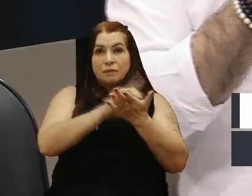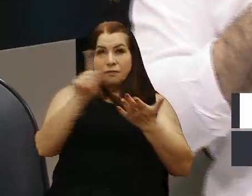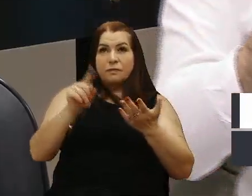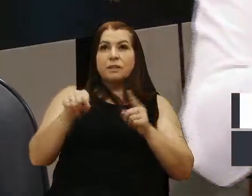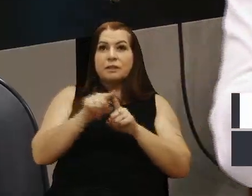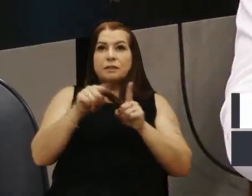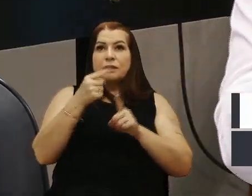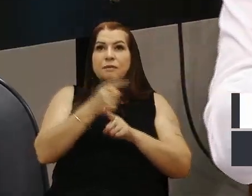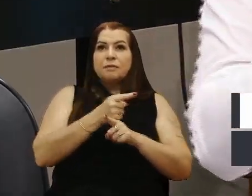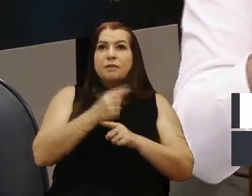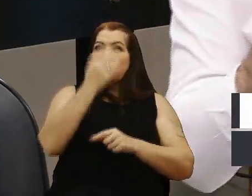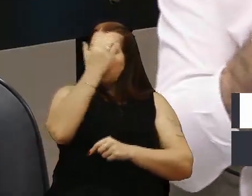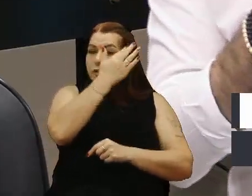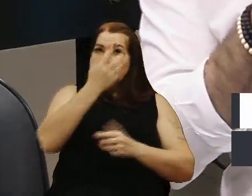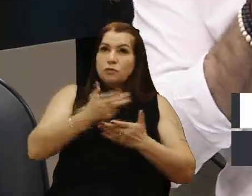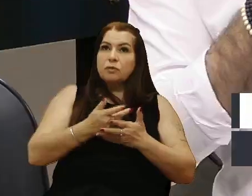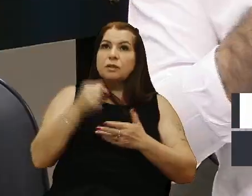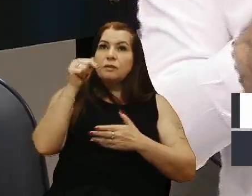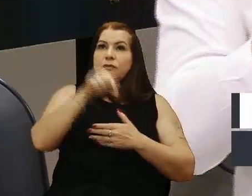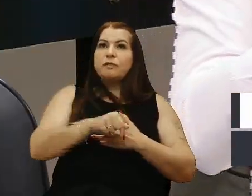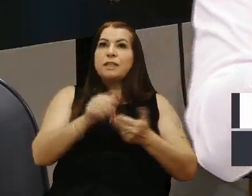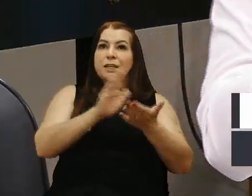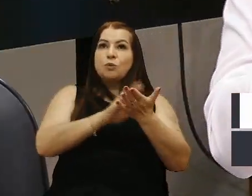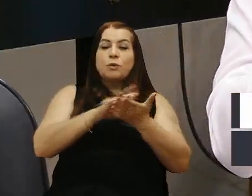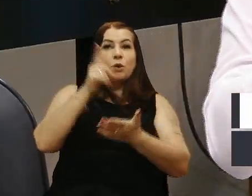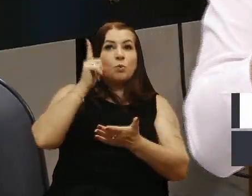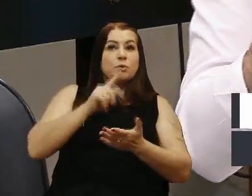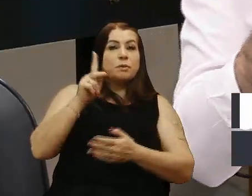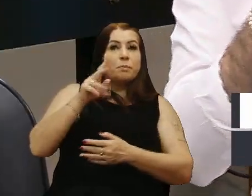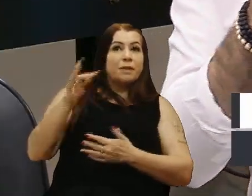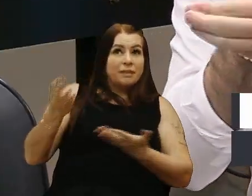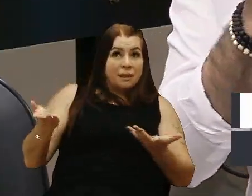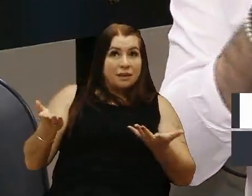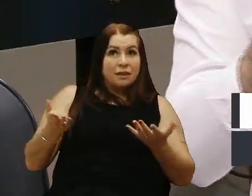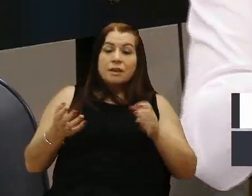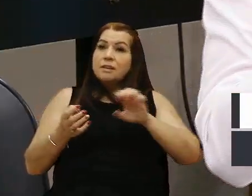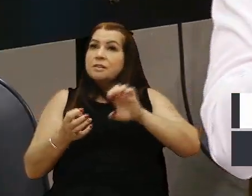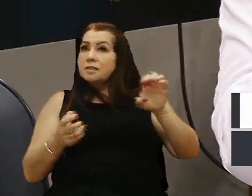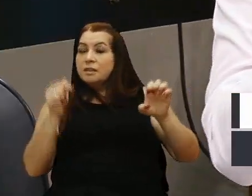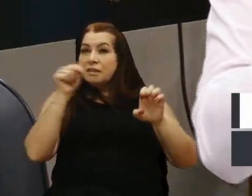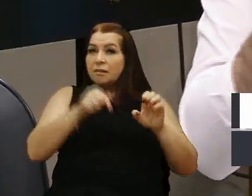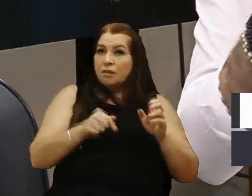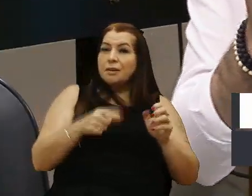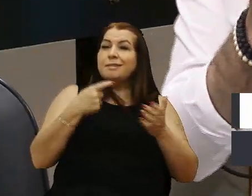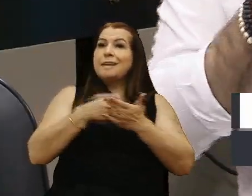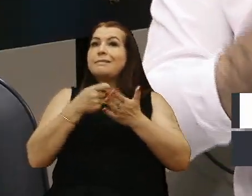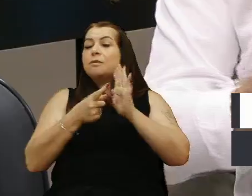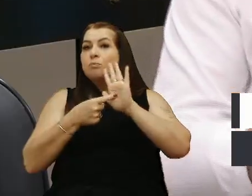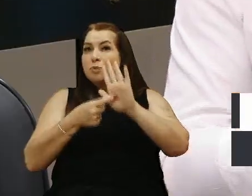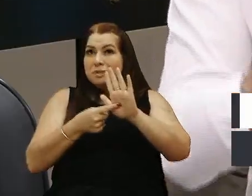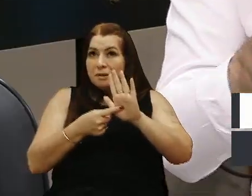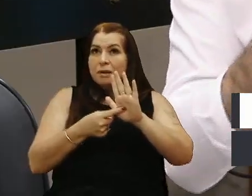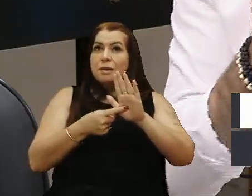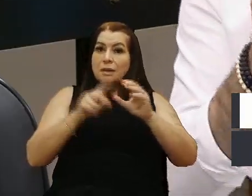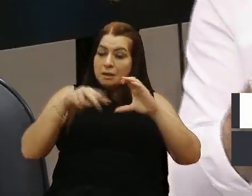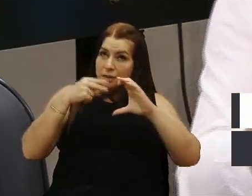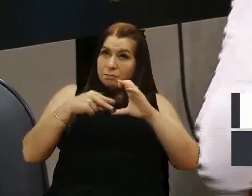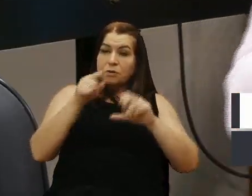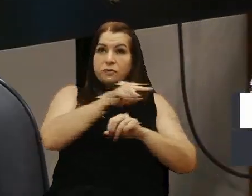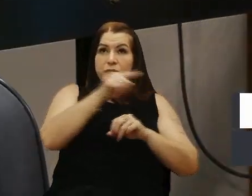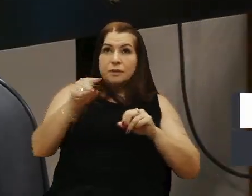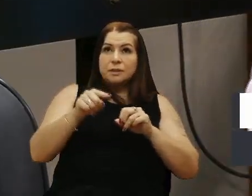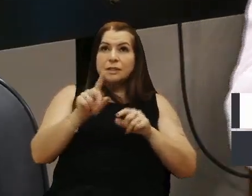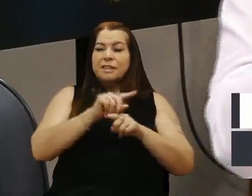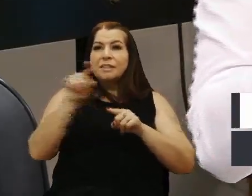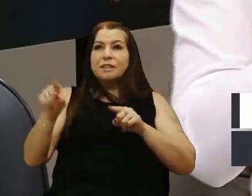o feito que o Adiló conseguiu. Eu vindo aqui elogiar o Lucas, que é do PT, e a esquerda que está aqui tentando mostrar que a Câmara de Vereadores não